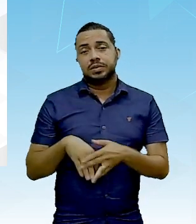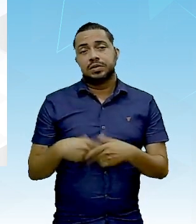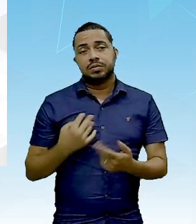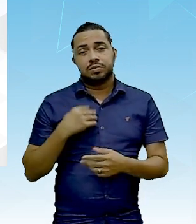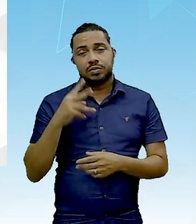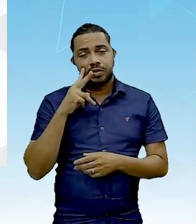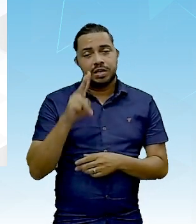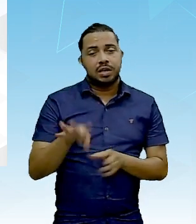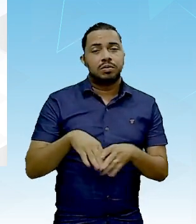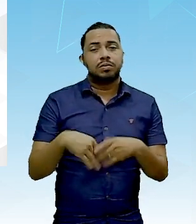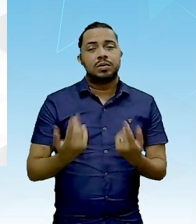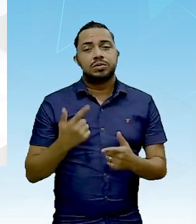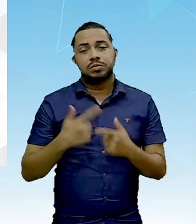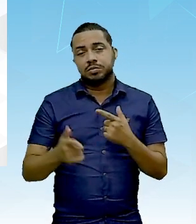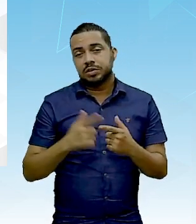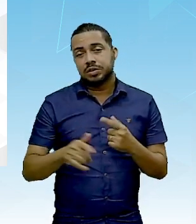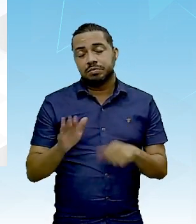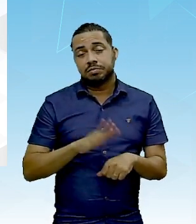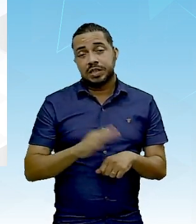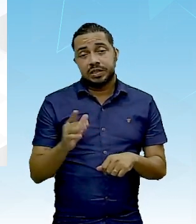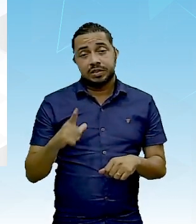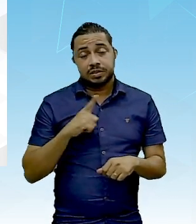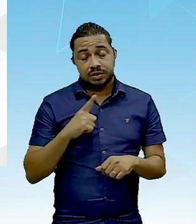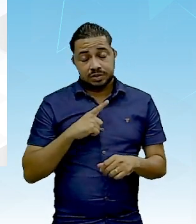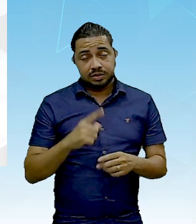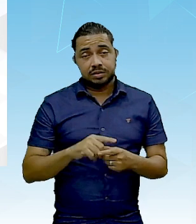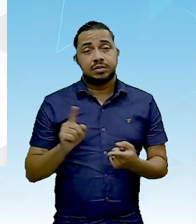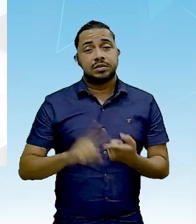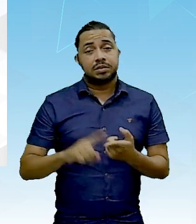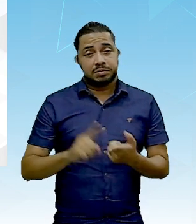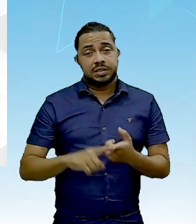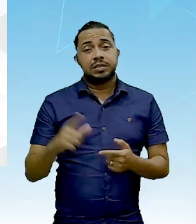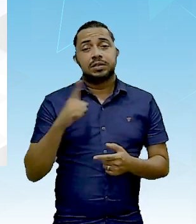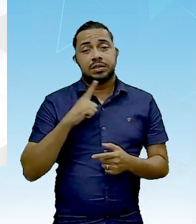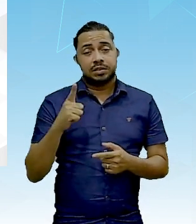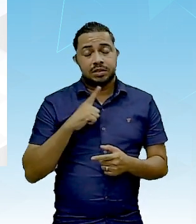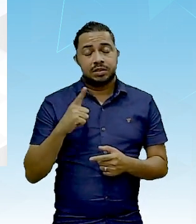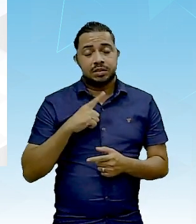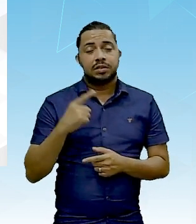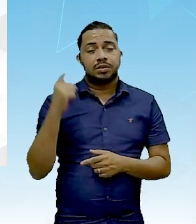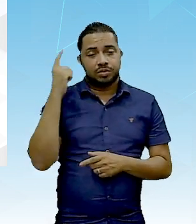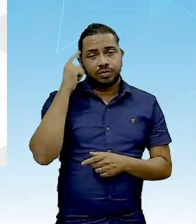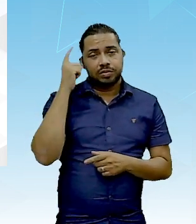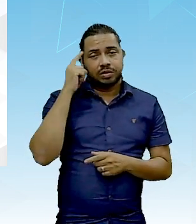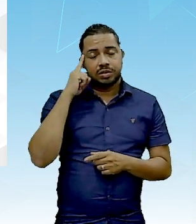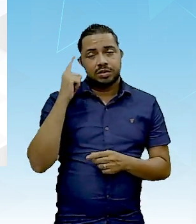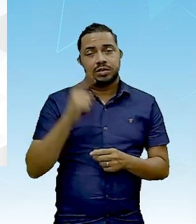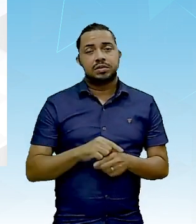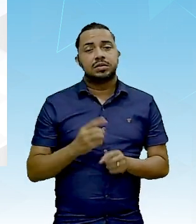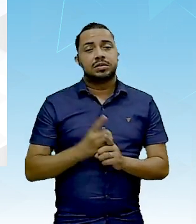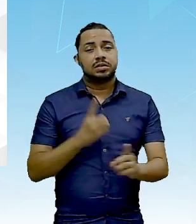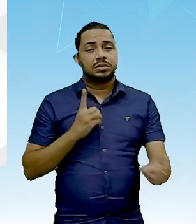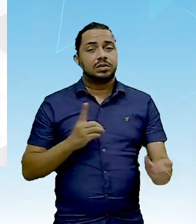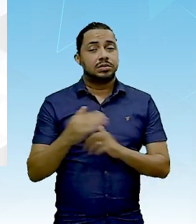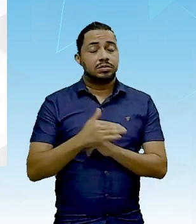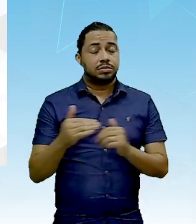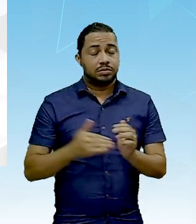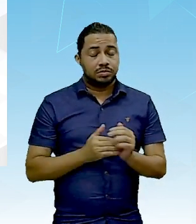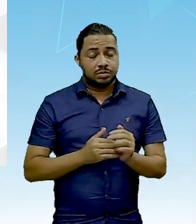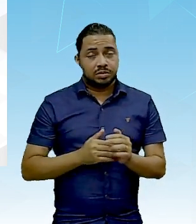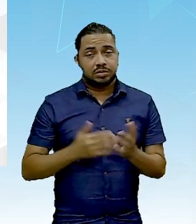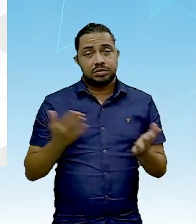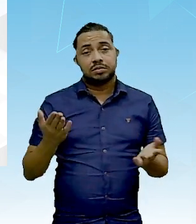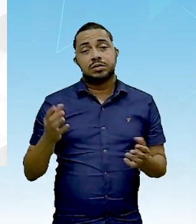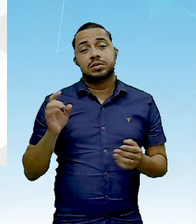ali quais são os problemas que mais acometem. Também assim eu vou ter uma noção distante do todo, tá bom? Agora,